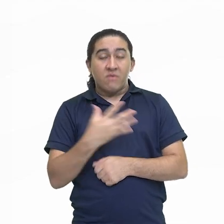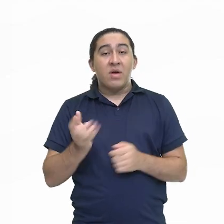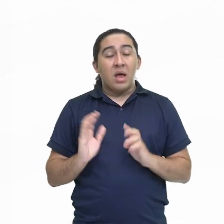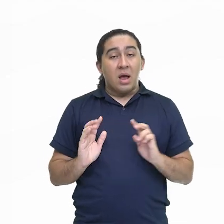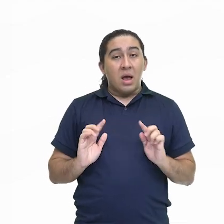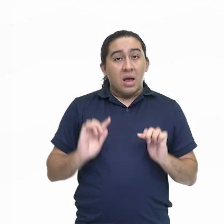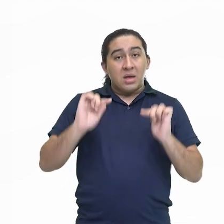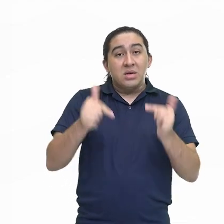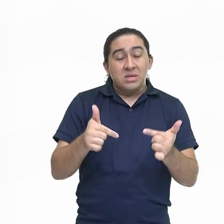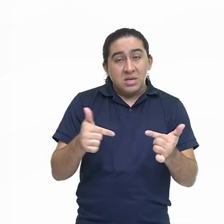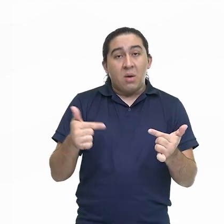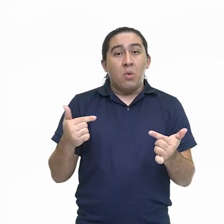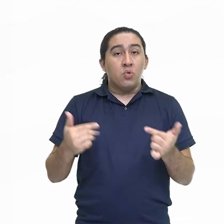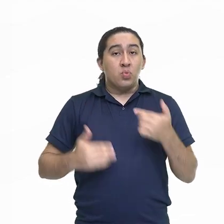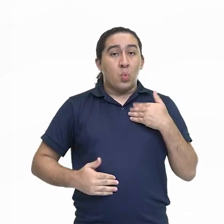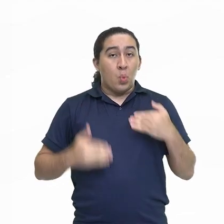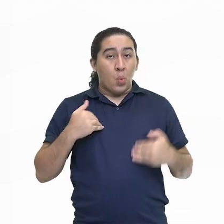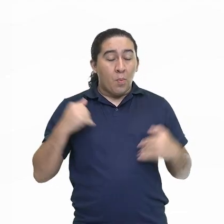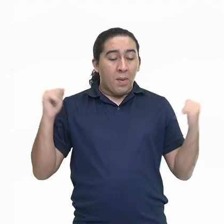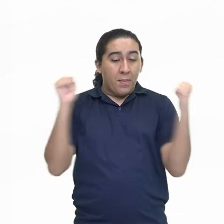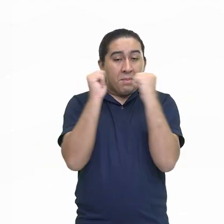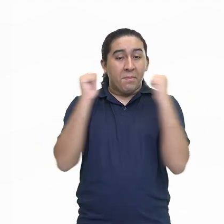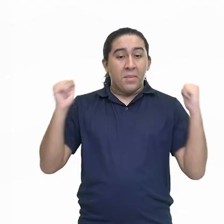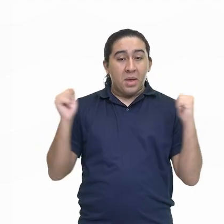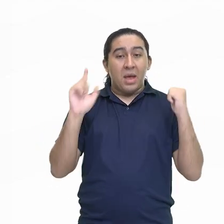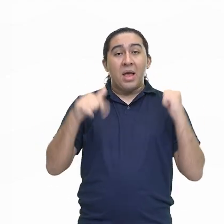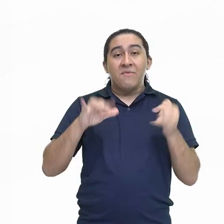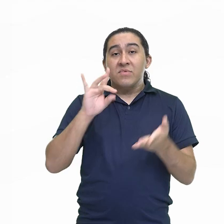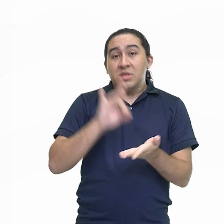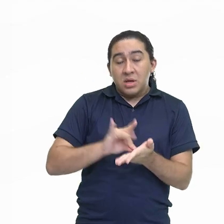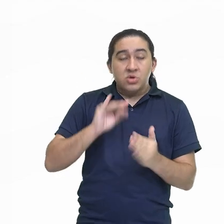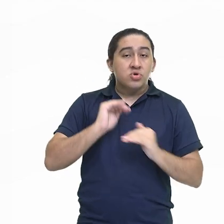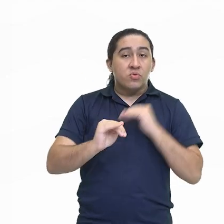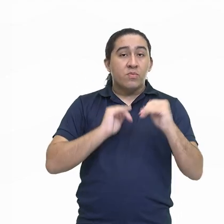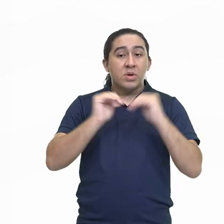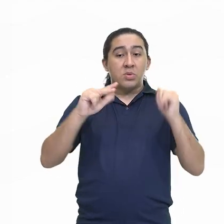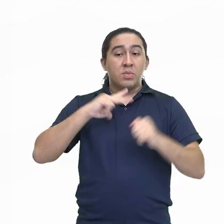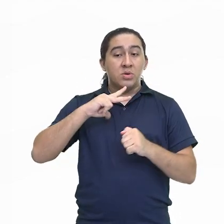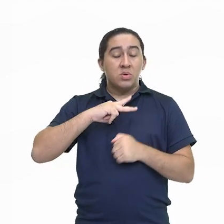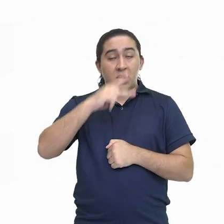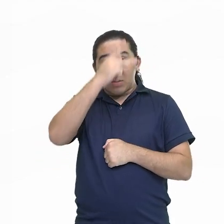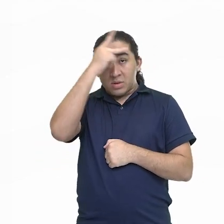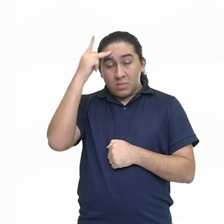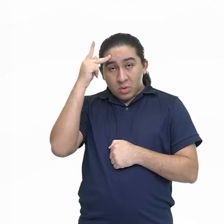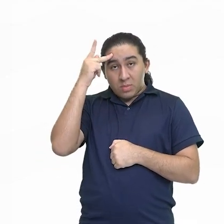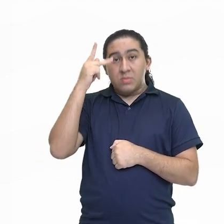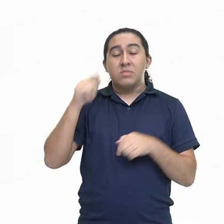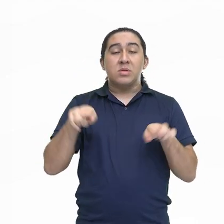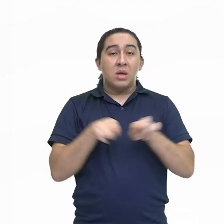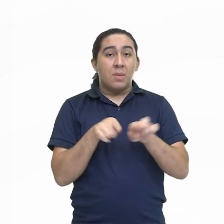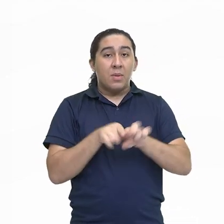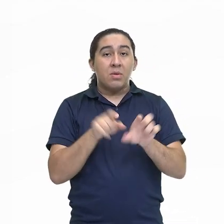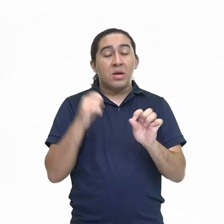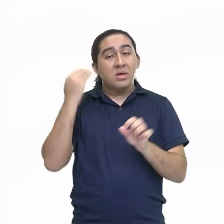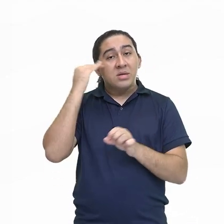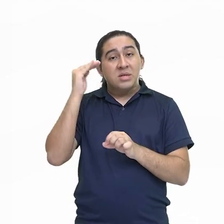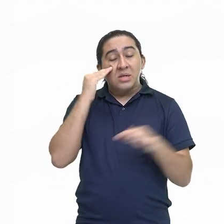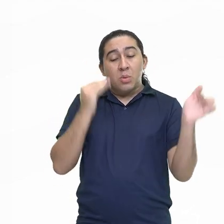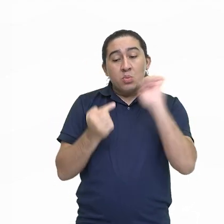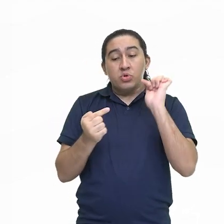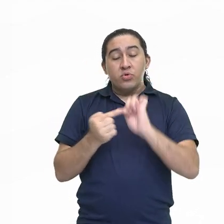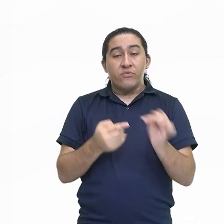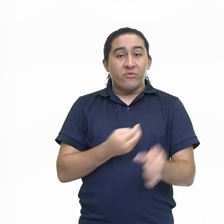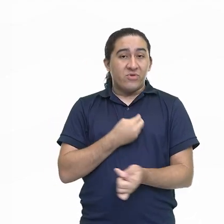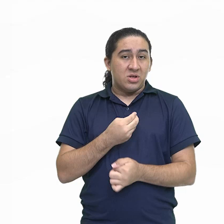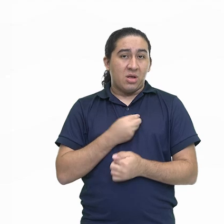físicas, corporais, como parte integrante do desenvolvimento pessoal e construção de meta de vida. Isso é algo